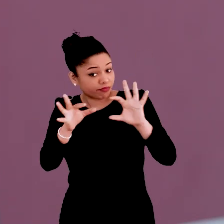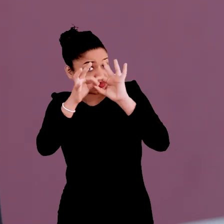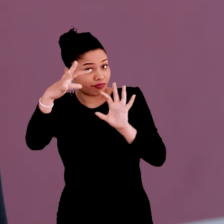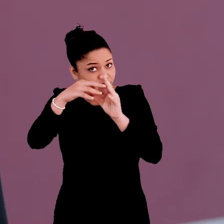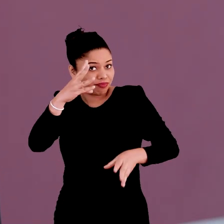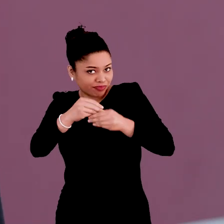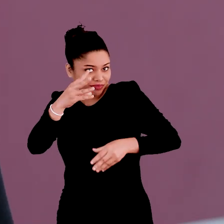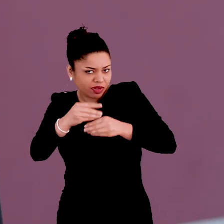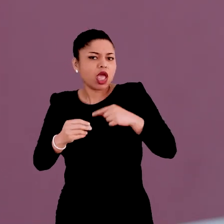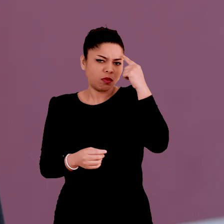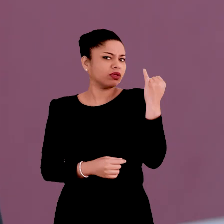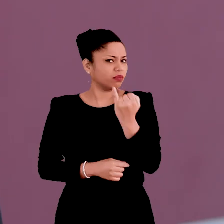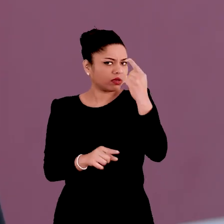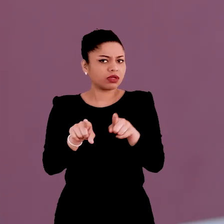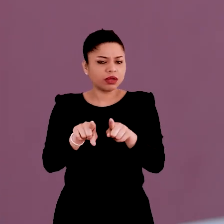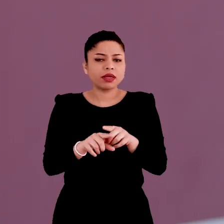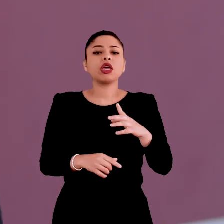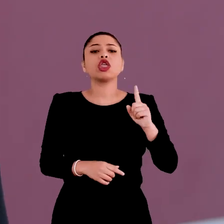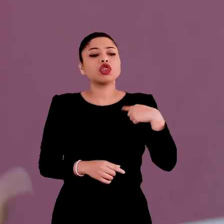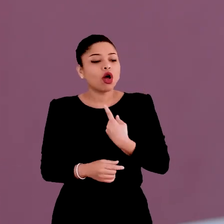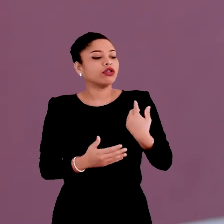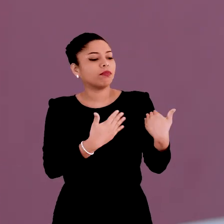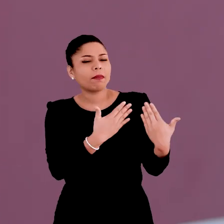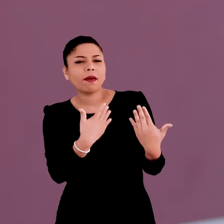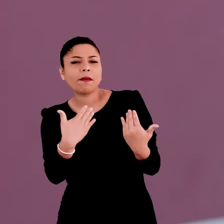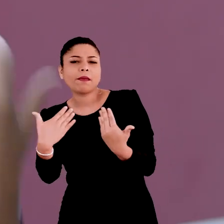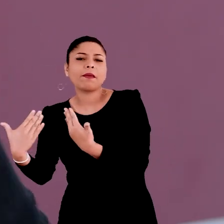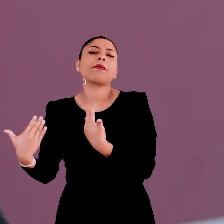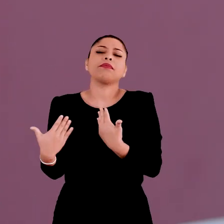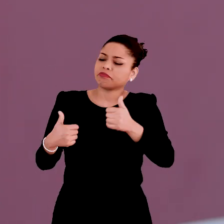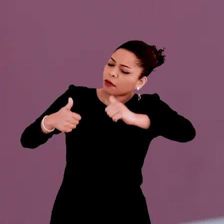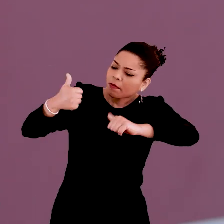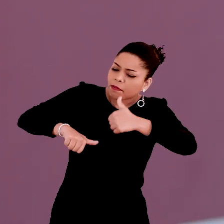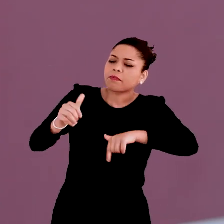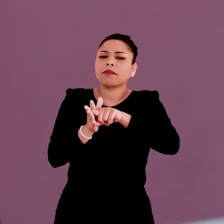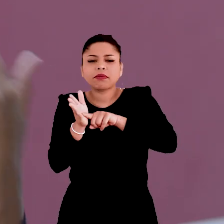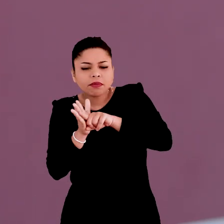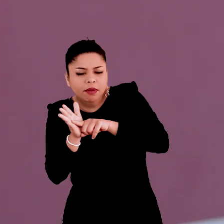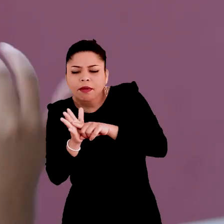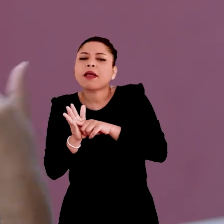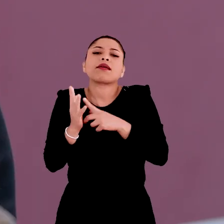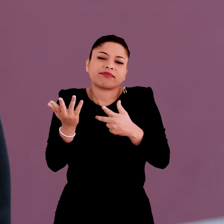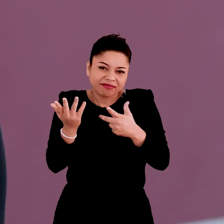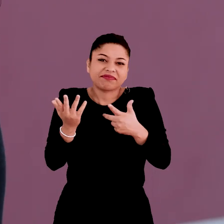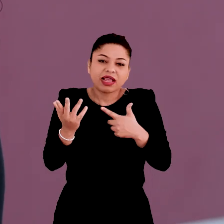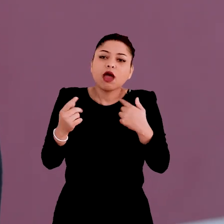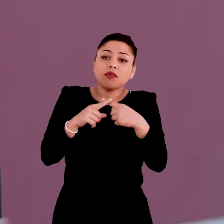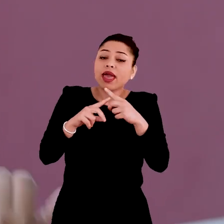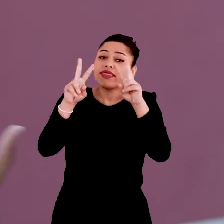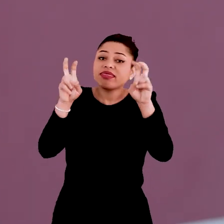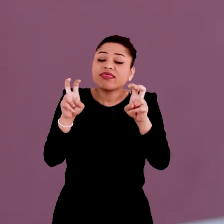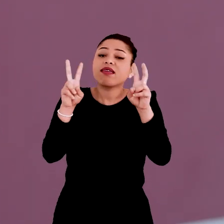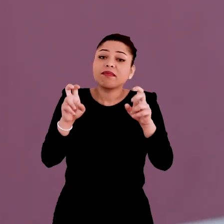muito interessante porque nós estávamos discutindo temas que causam um impacto, que causam transformação